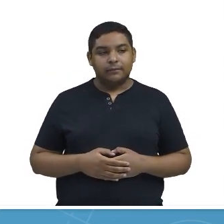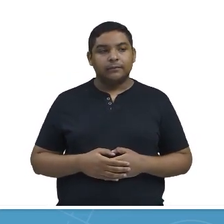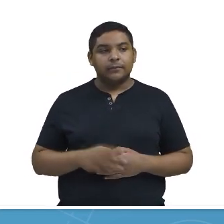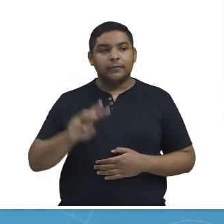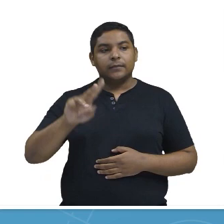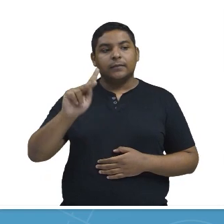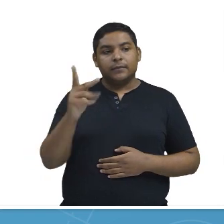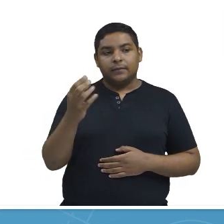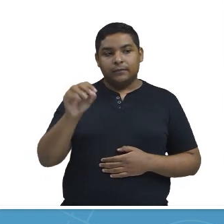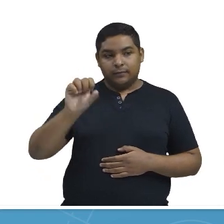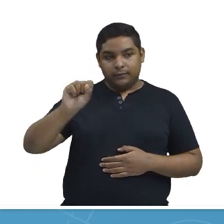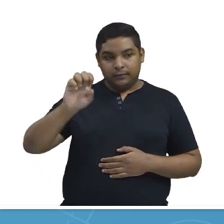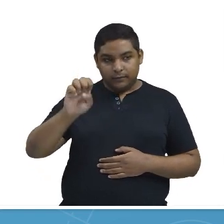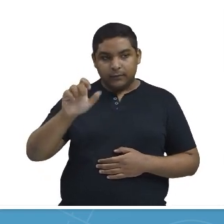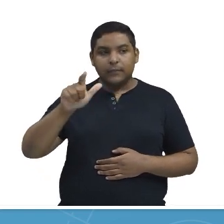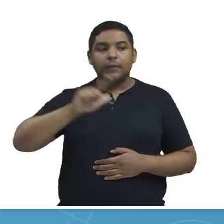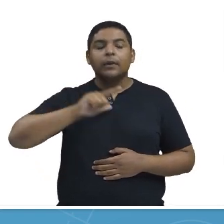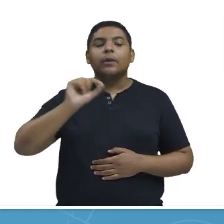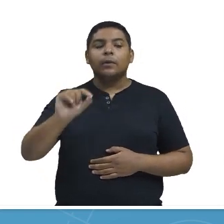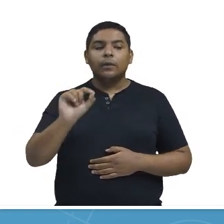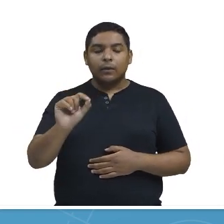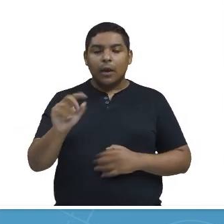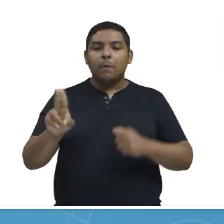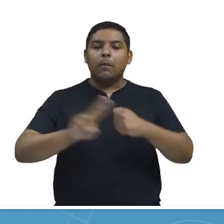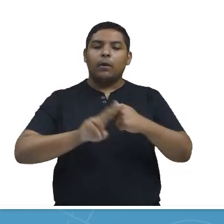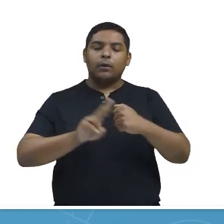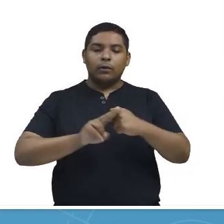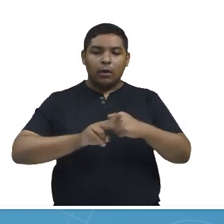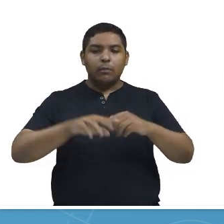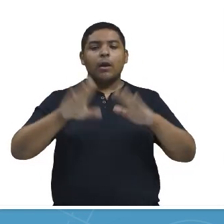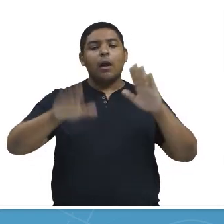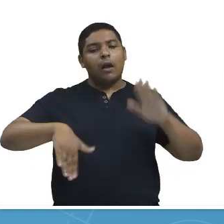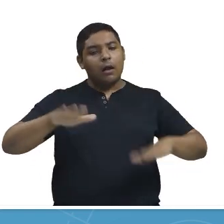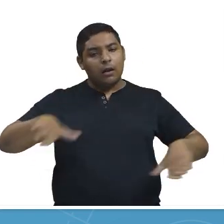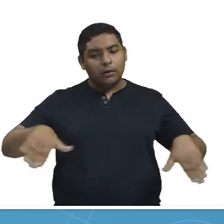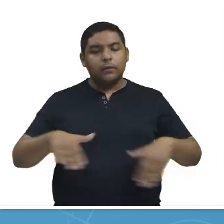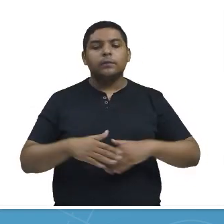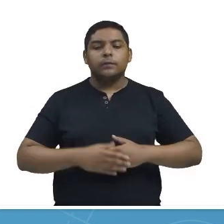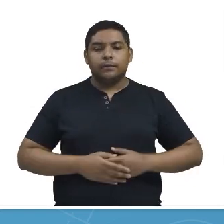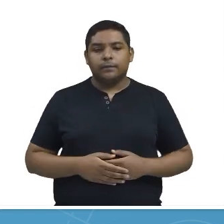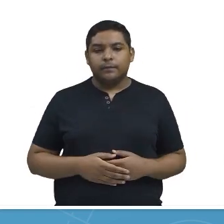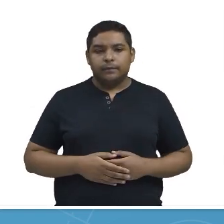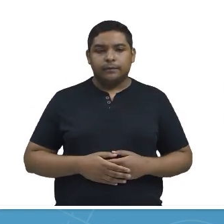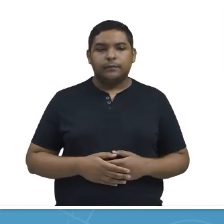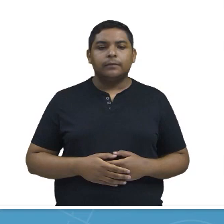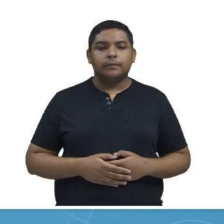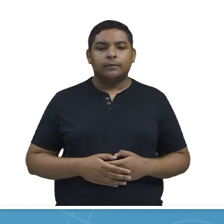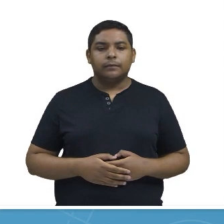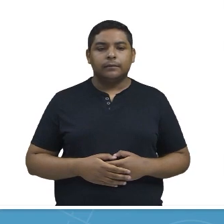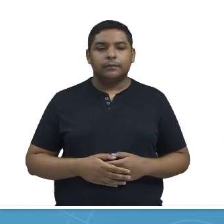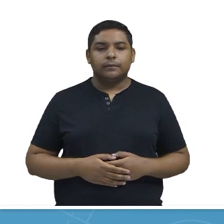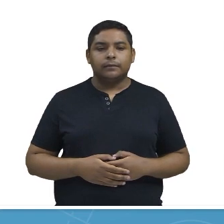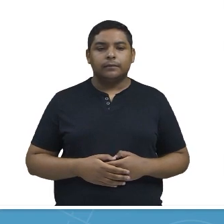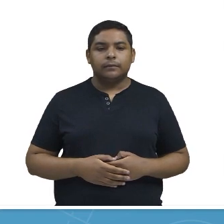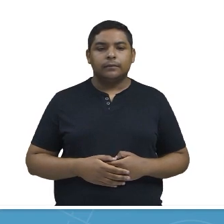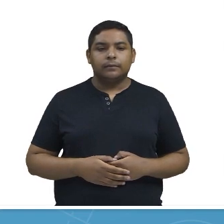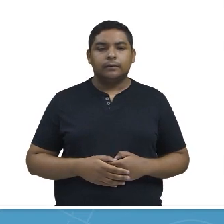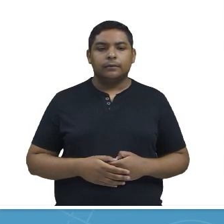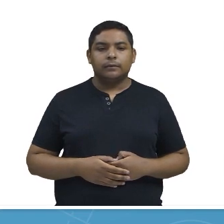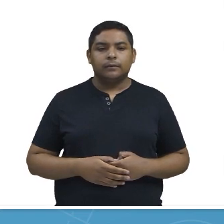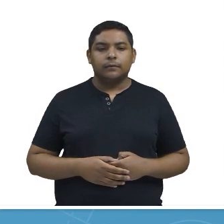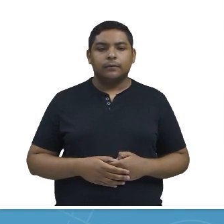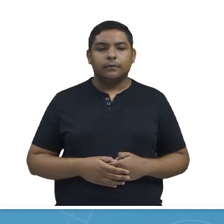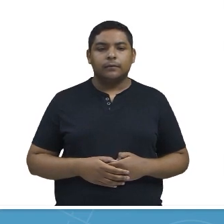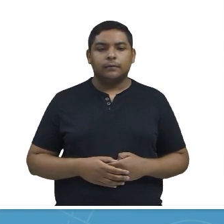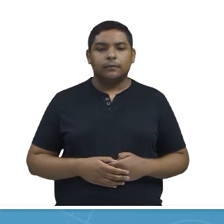whose as a relative pronoun. Whose como pronome relativo. The dog whose owner is my friend was found